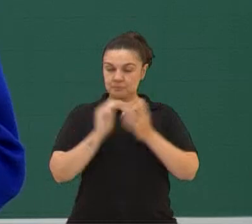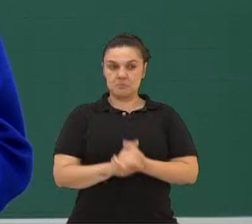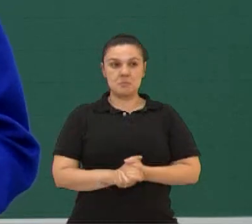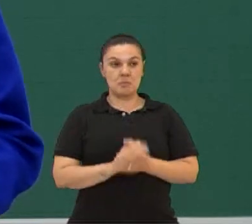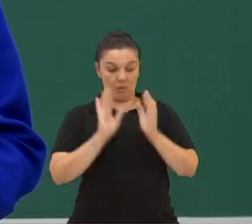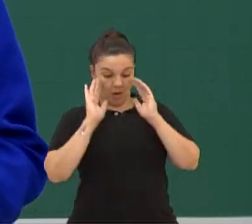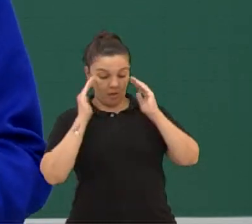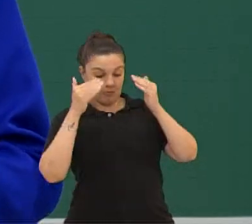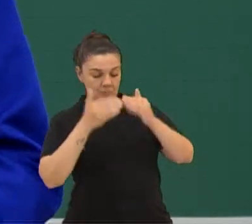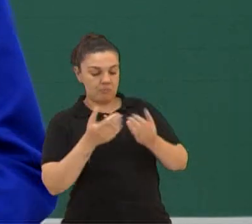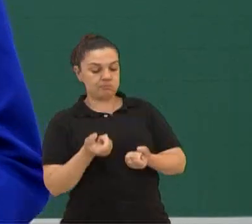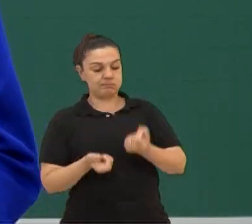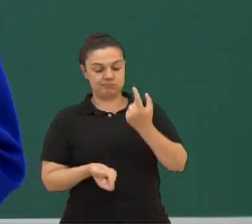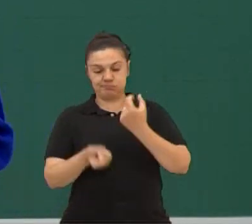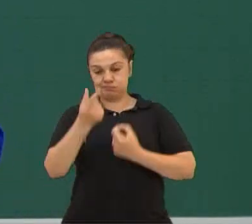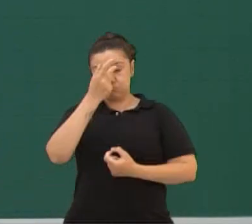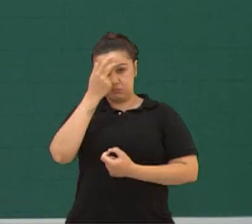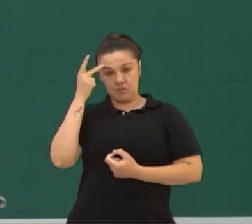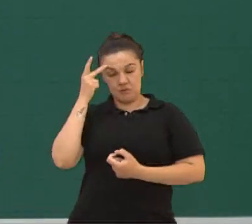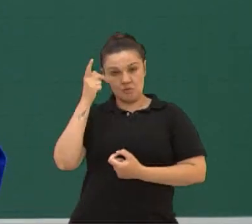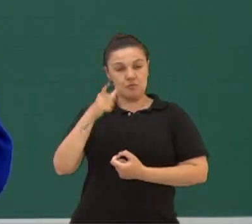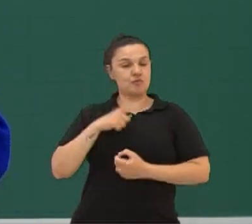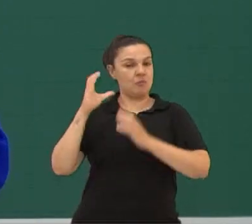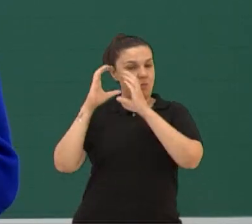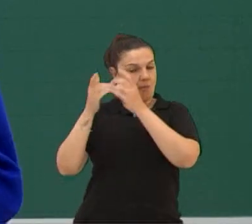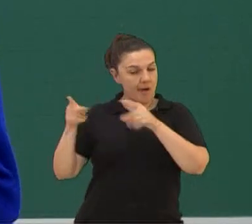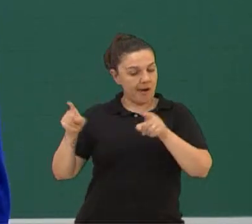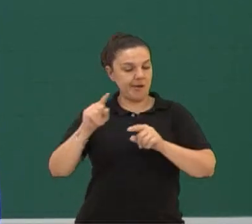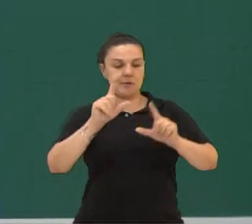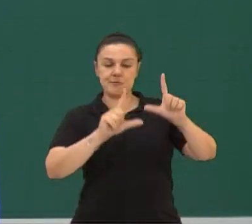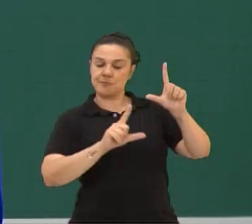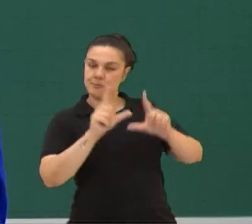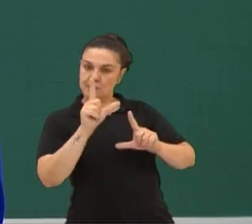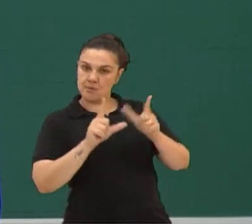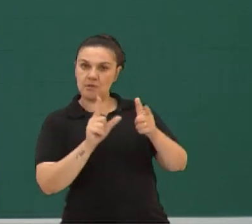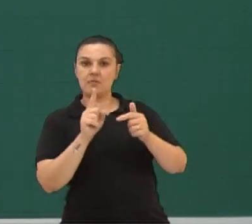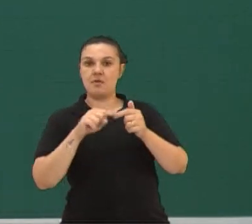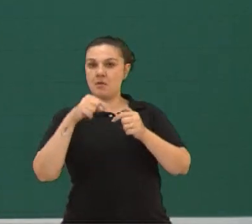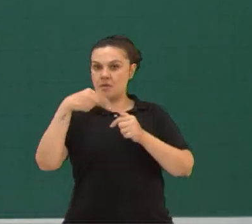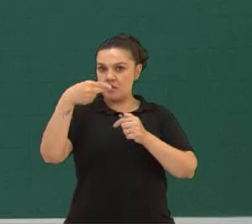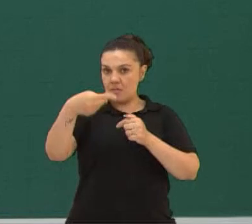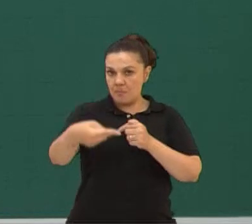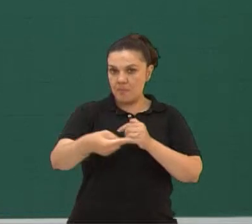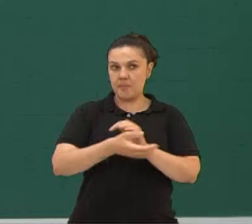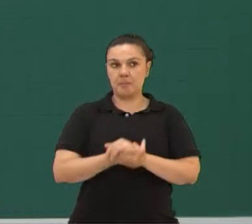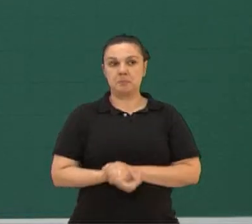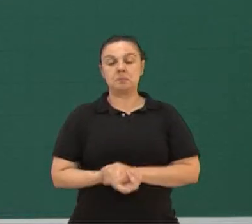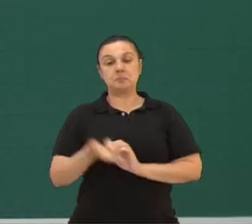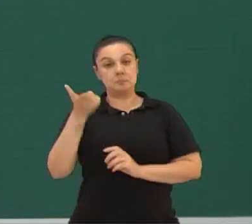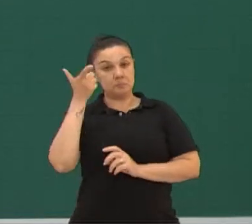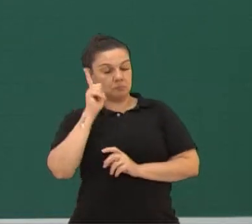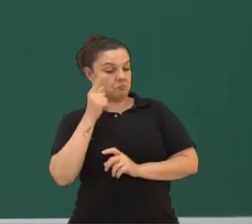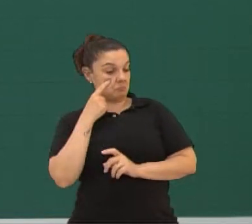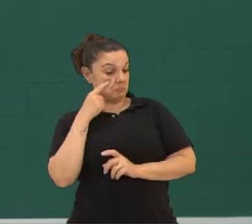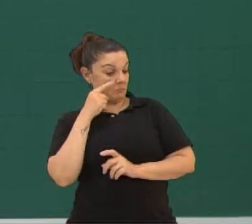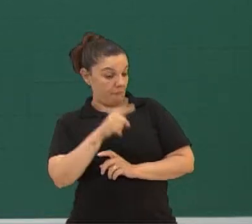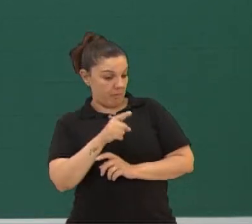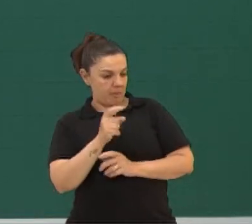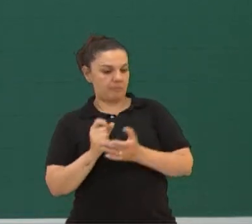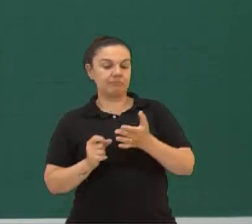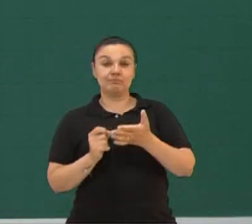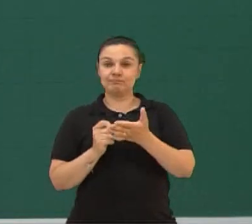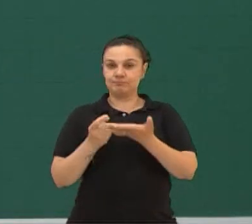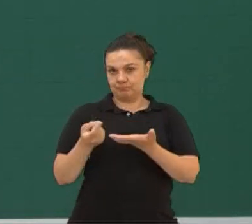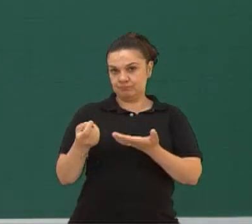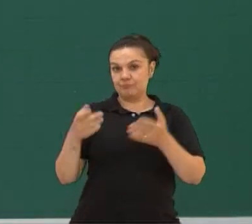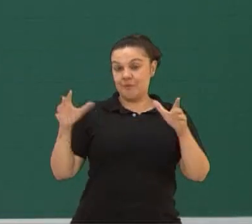para poucas pessoas, somente quem tinha, por exemplo, um rádio, uma TV, mas posteriormente conseguia consumir esse esporte. Porém, conforme